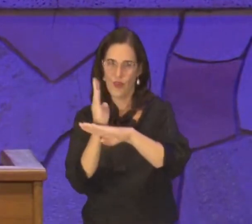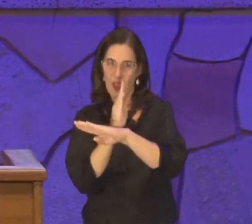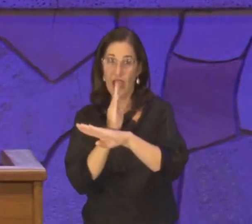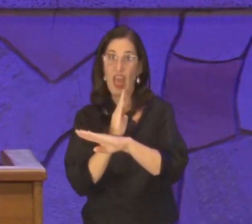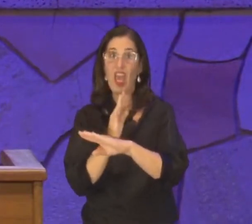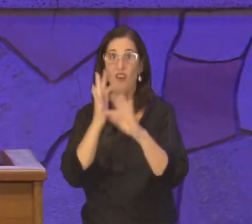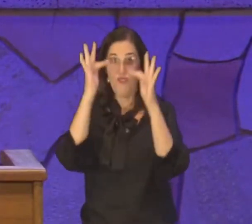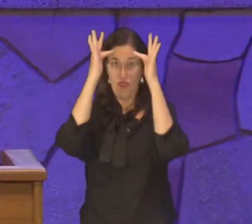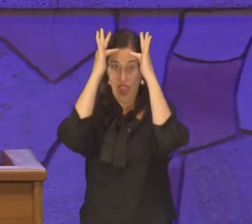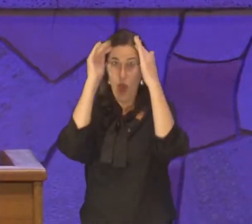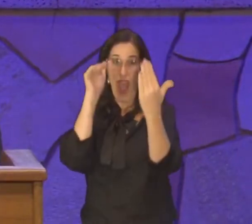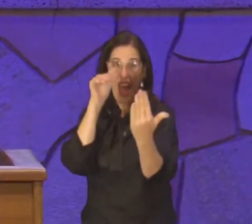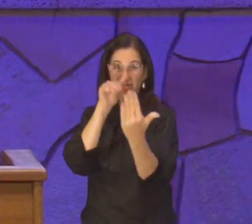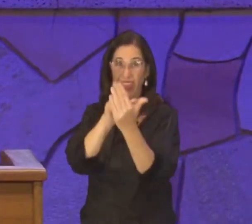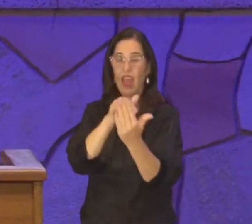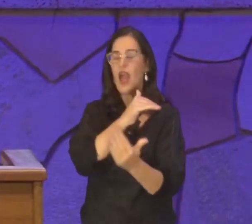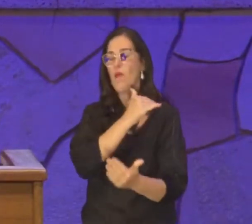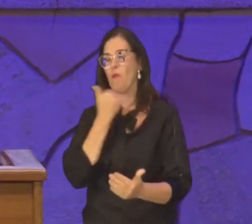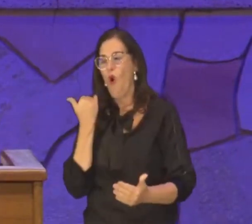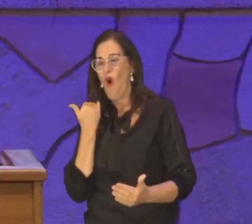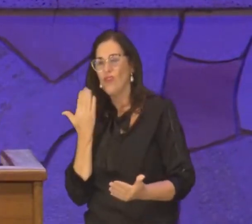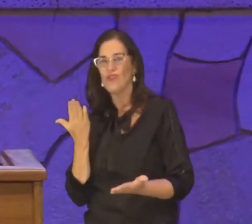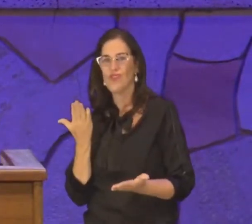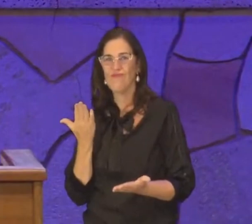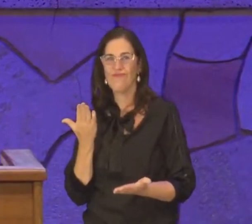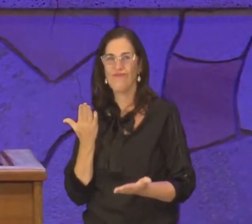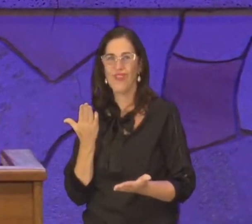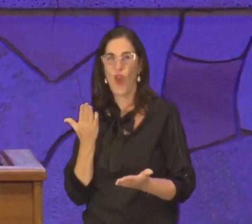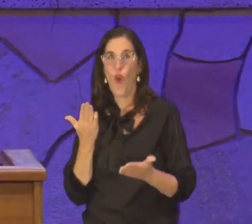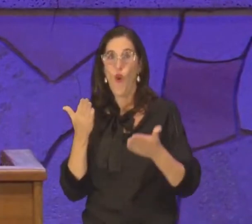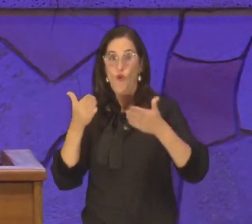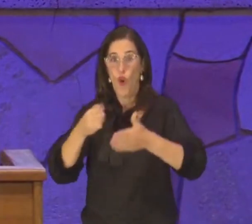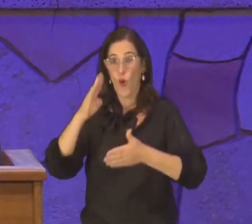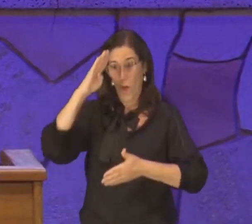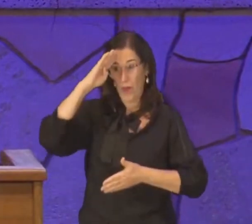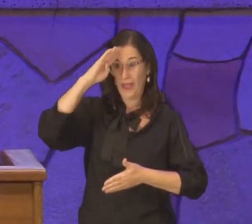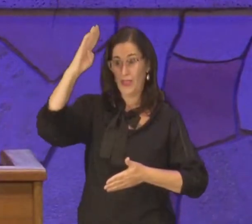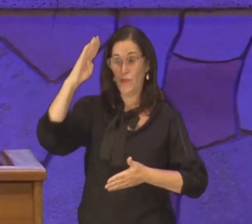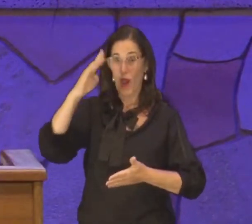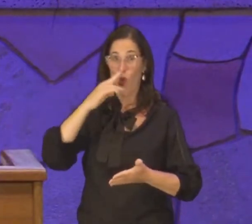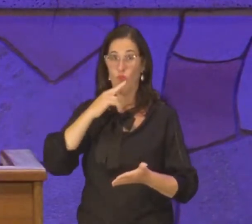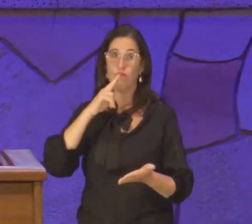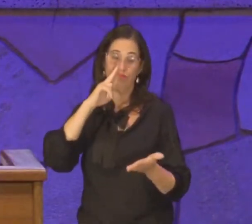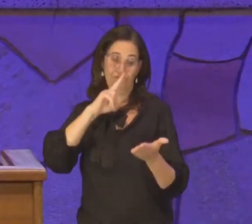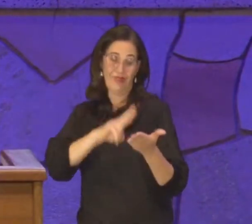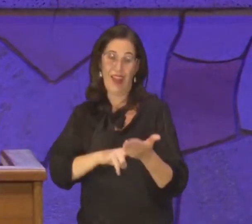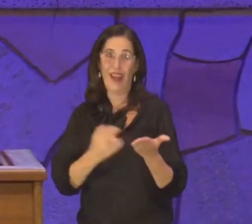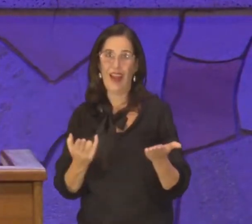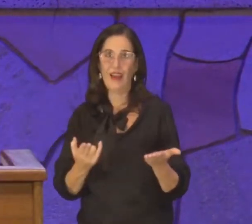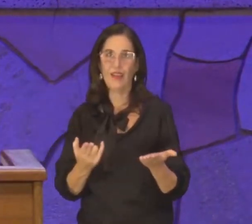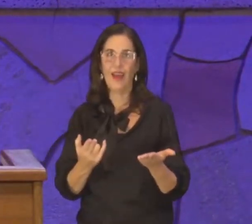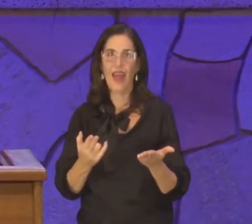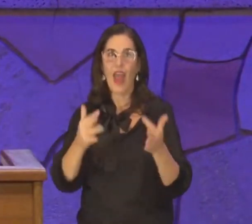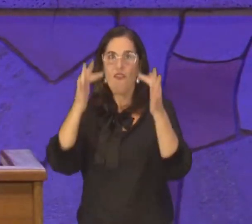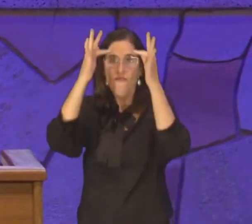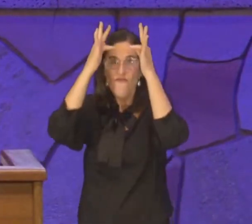morte. O tema central desta carta e desta igreja é a fidelidade do seu